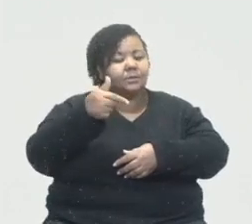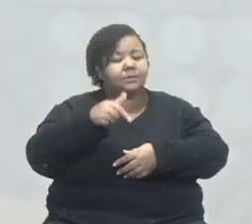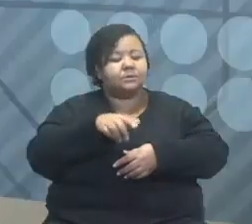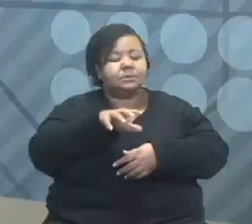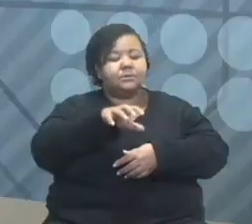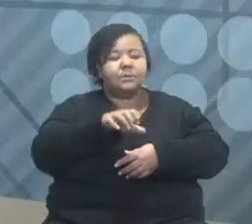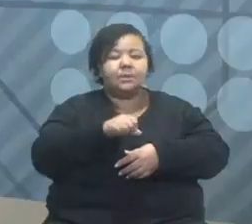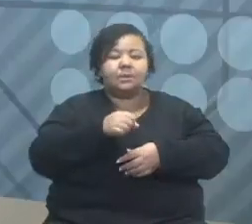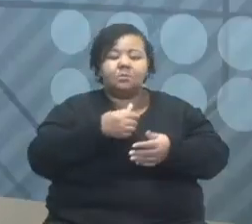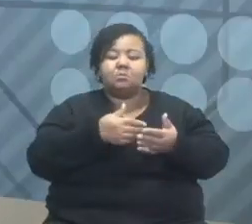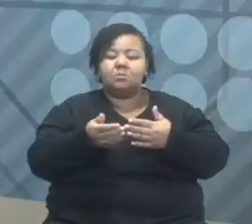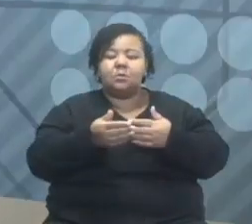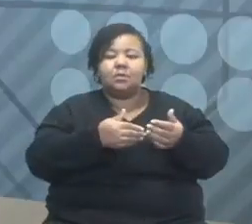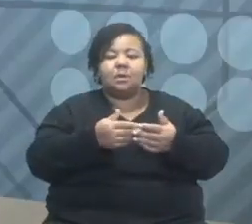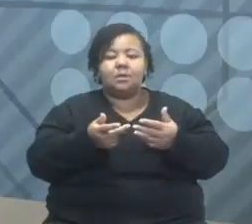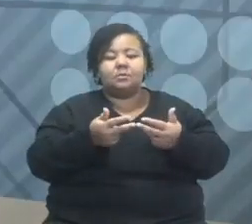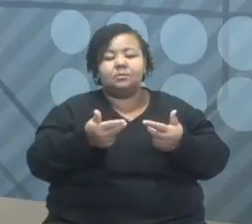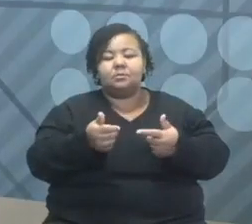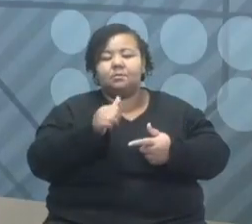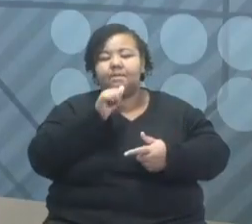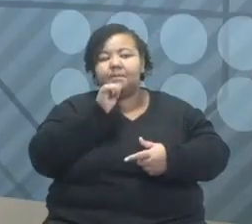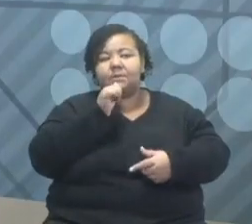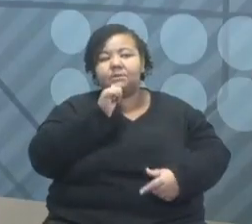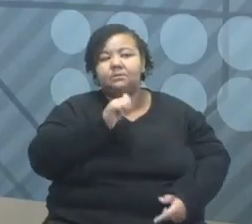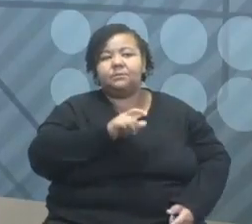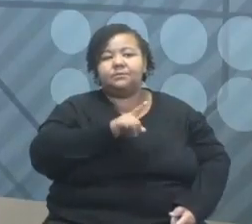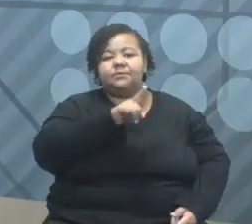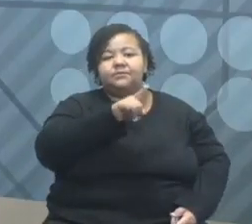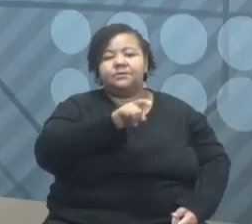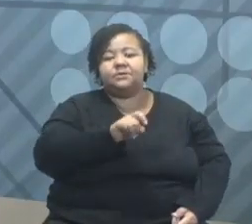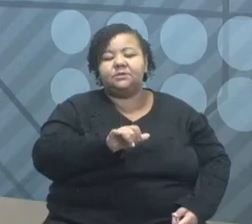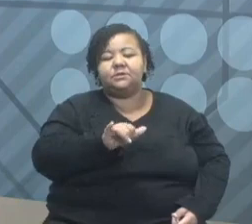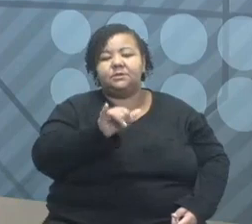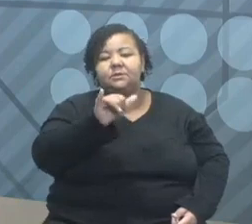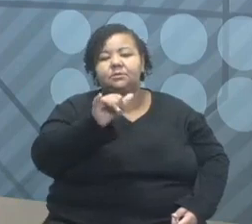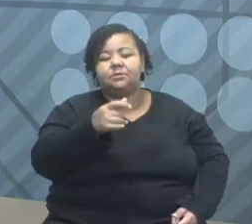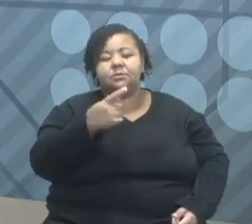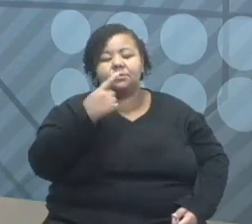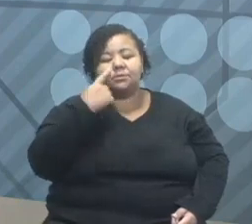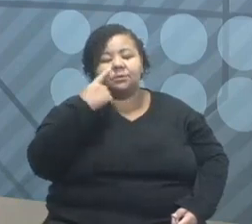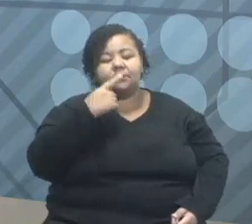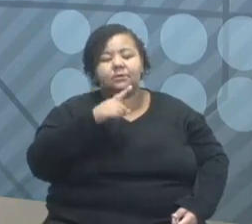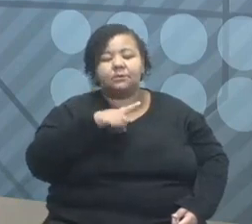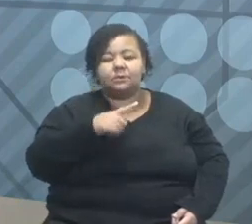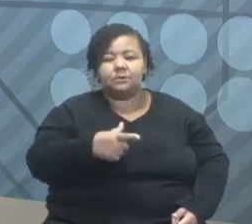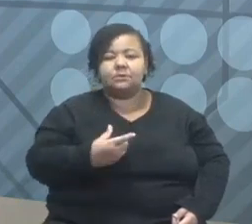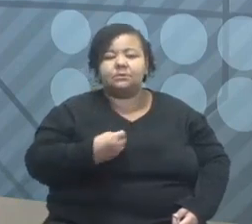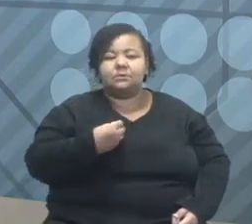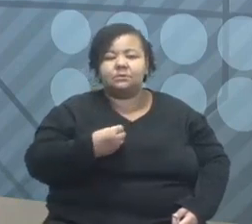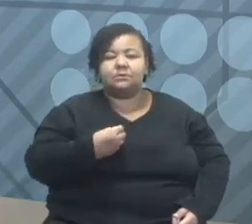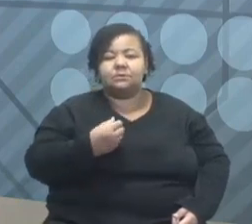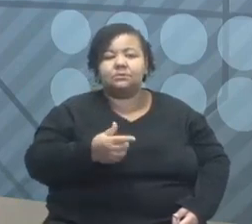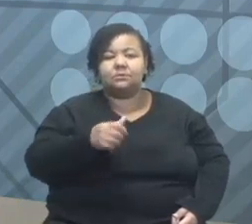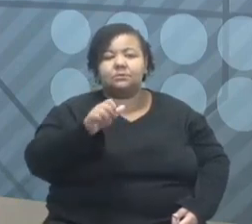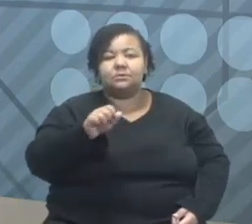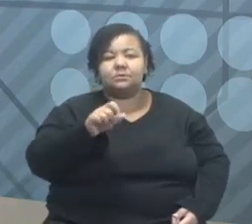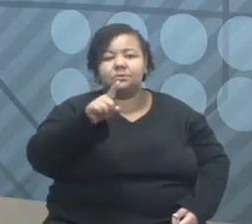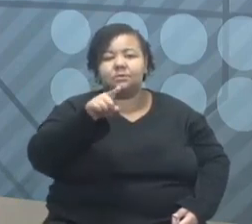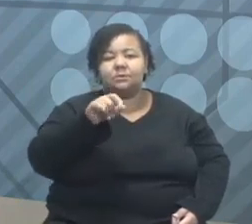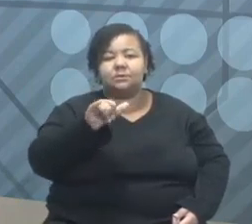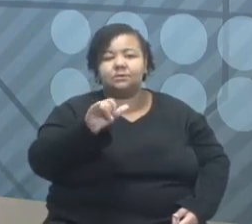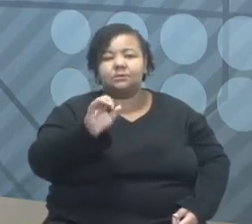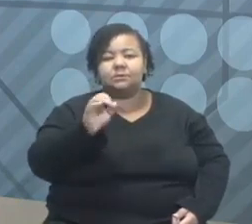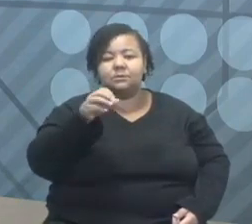elemento qualquer dele, por exemplo, xy, que é o R2, e verifique a existência desses axiomas,